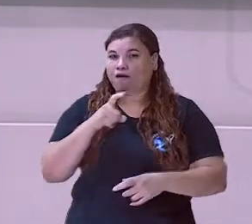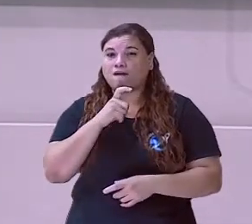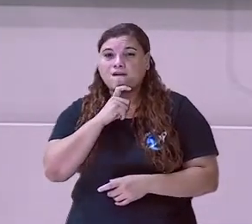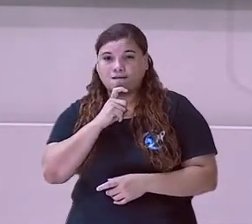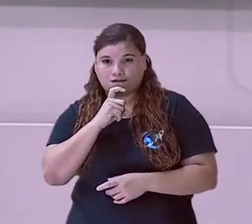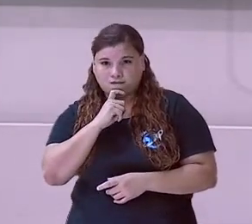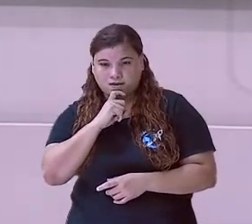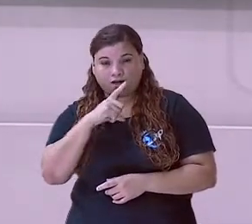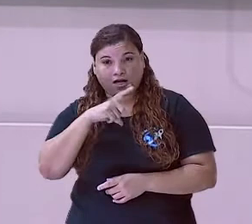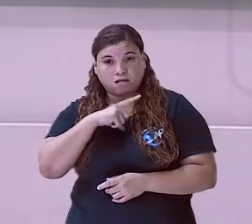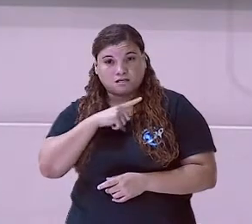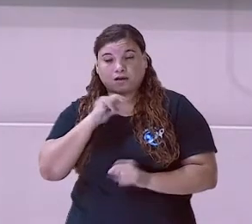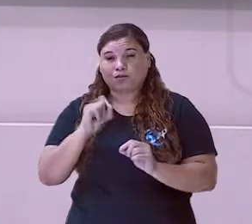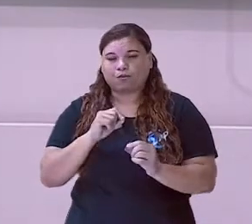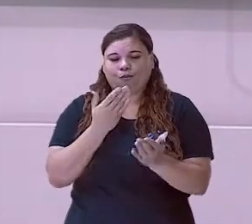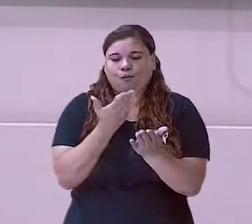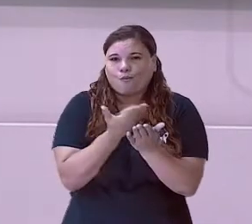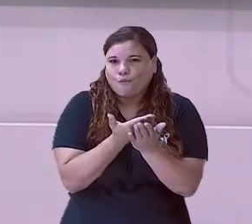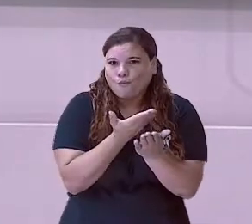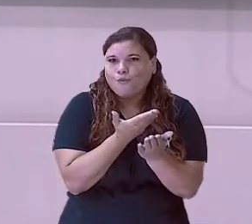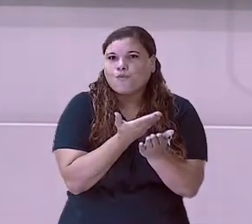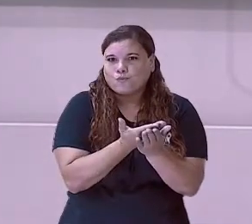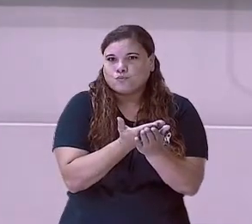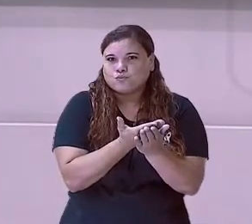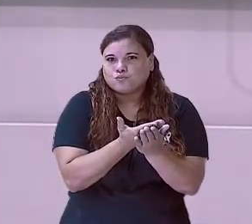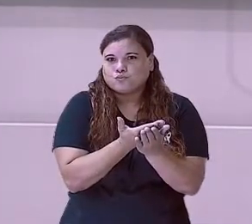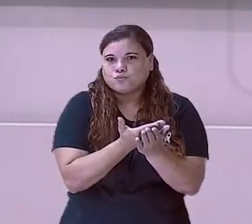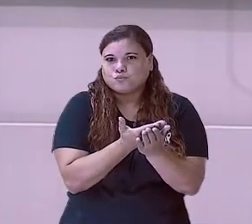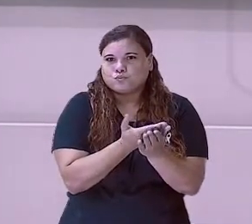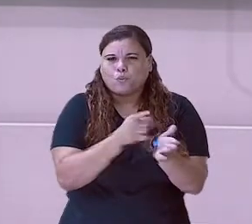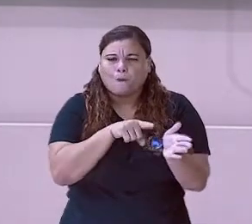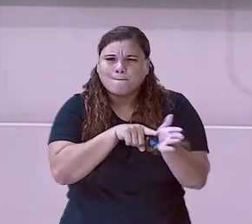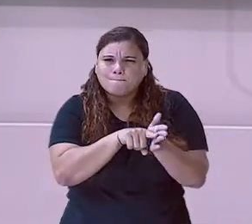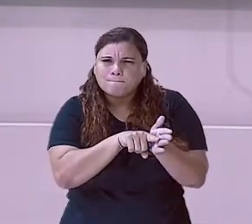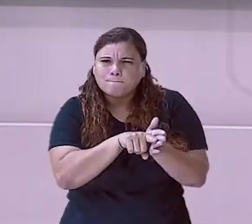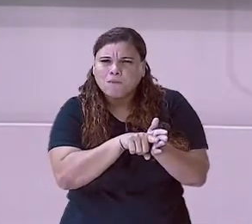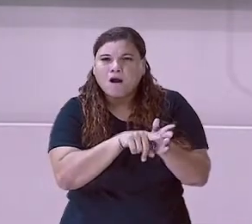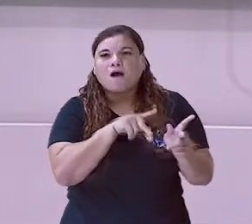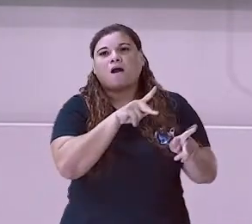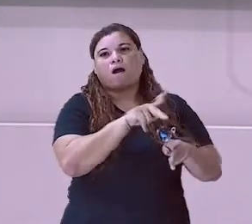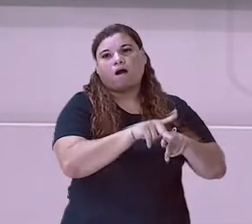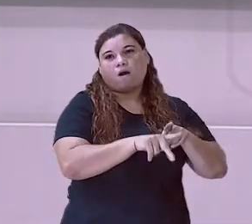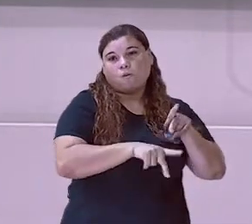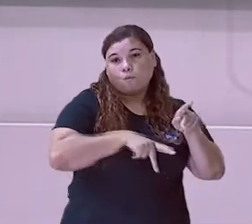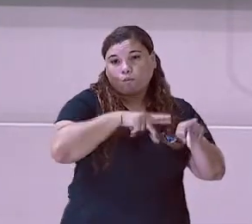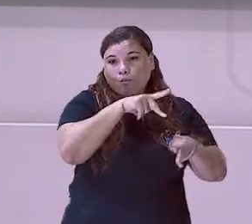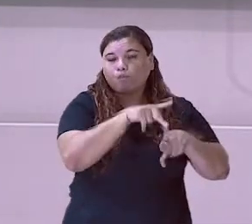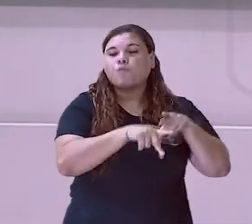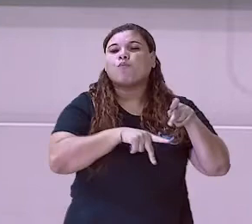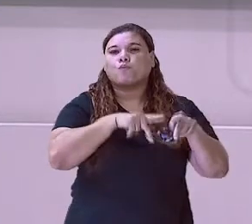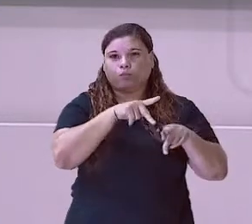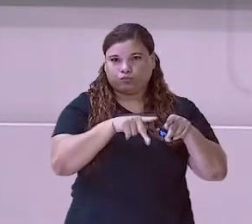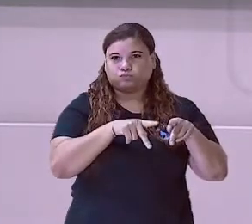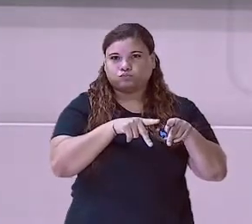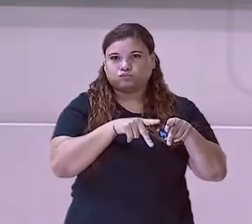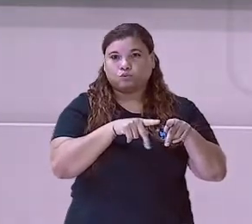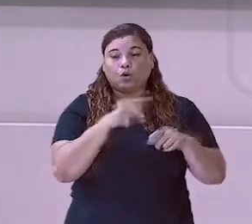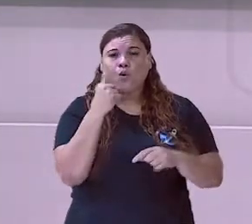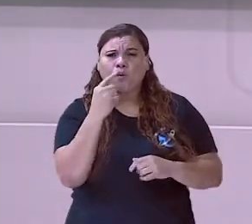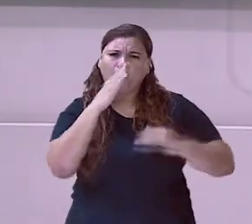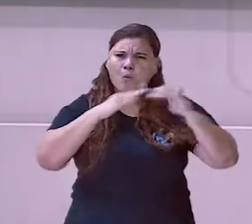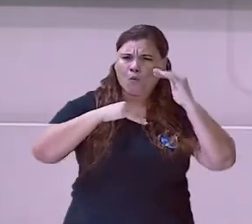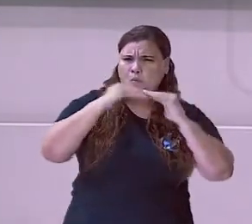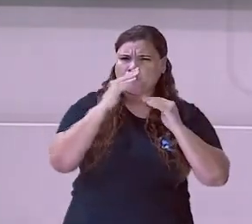estuda a população, não é isso? Então, o demógrafo francês Alfred Souave